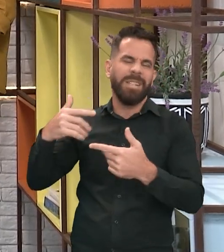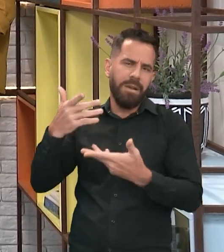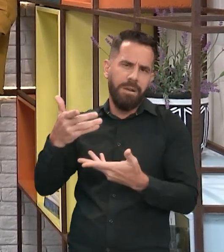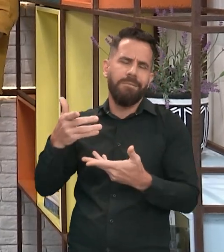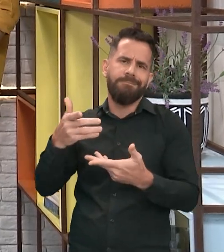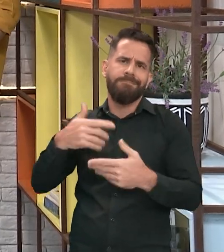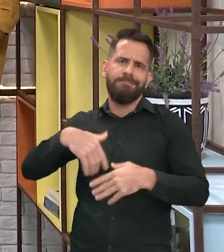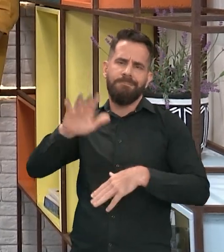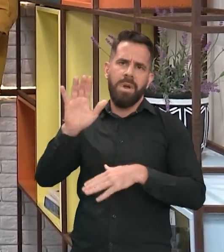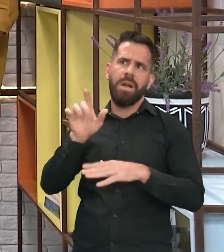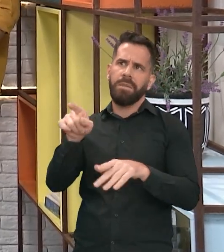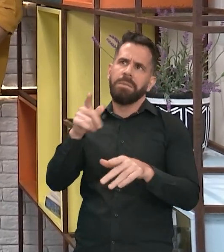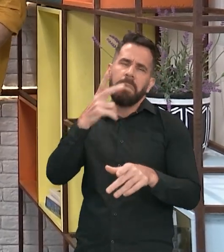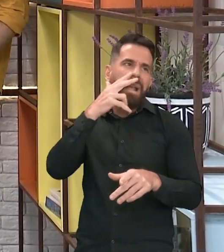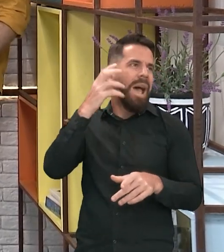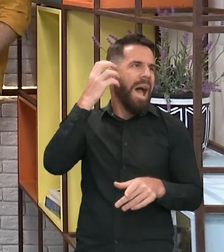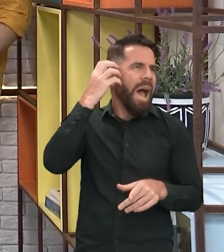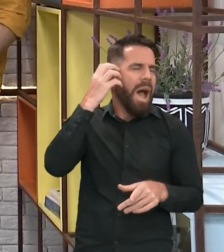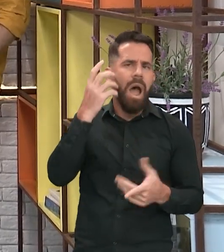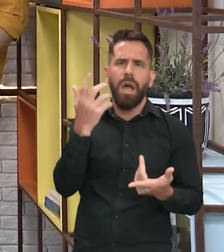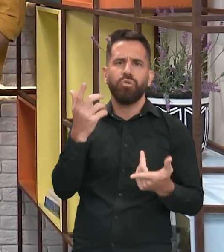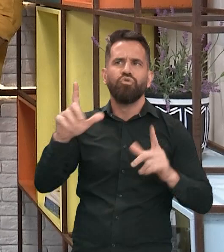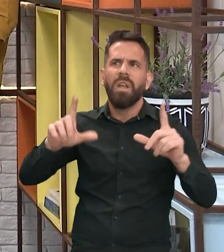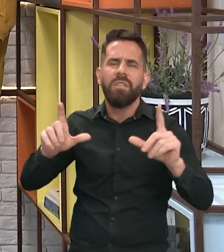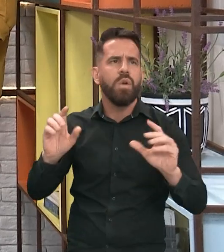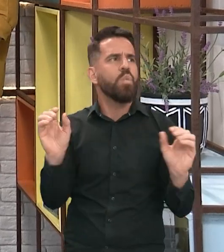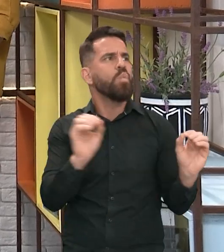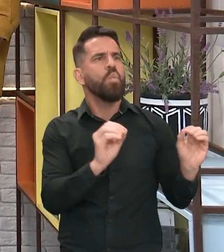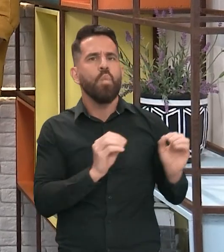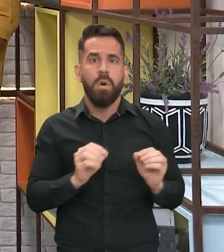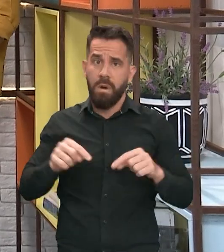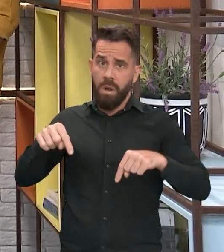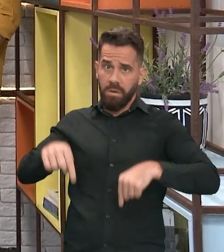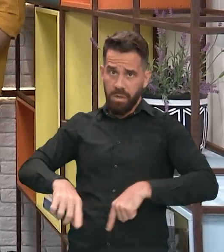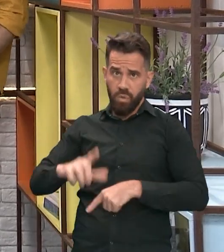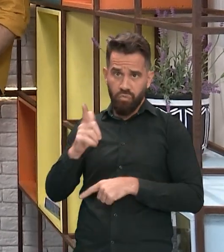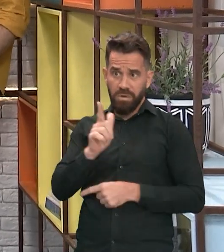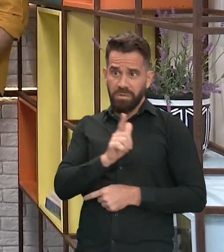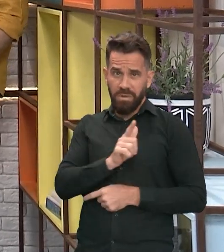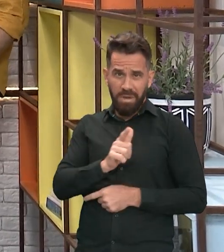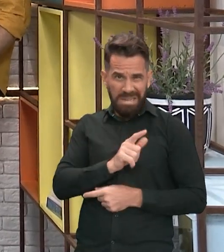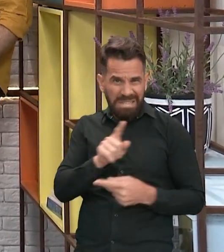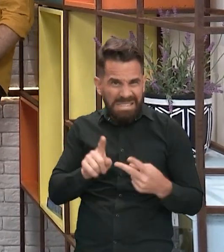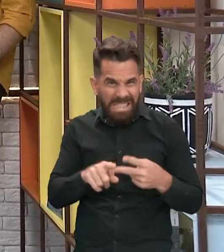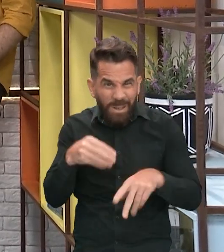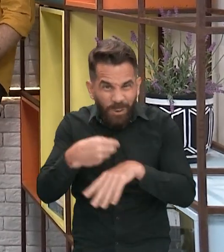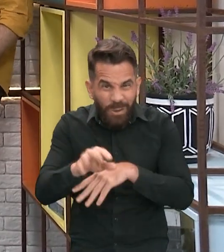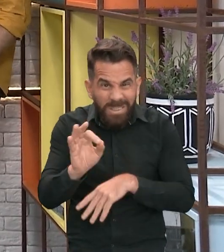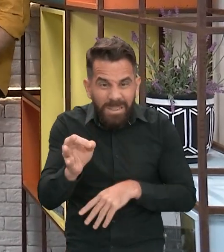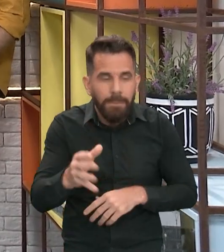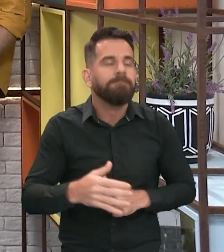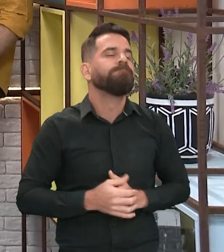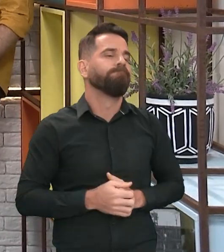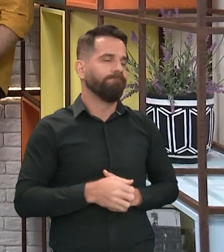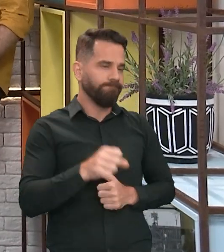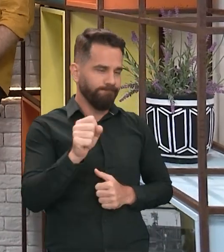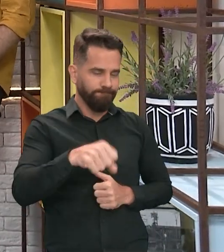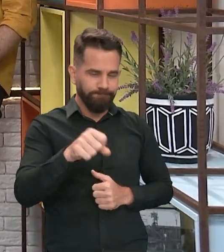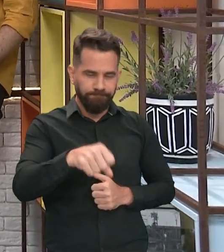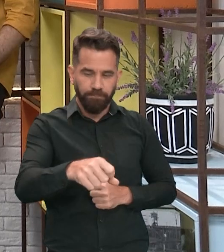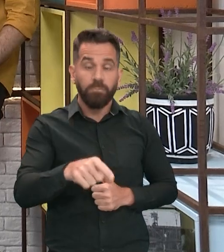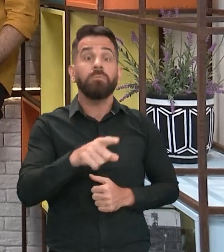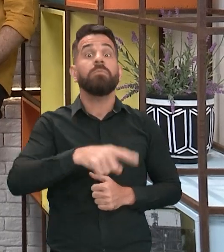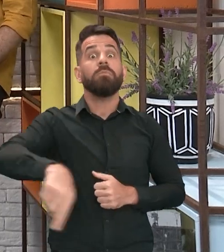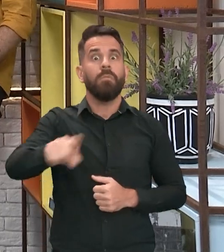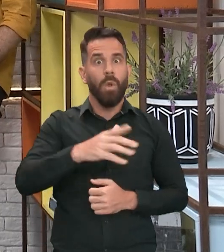televisão, por meio do rádio, né? E aqui em Goiânia a gente tem ótimas orquestras e a dica de hoje, então, é essa. Isso! Para você que gosta de